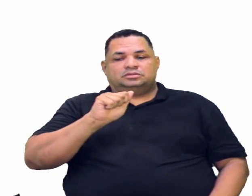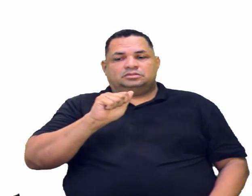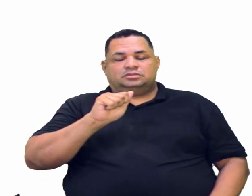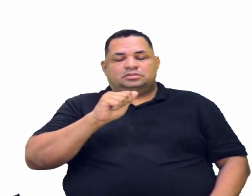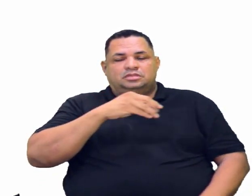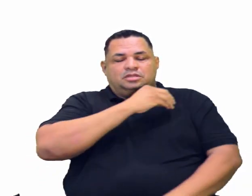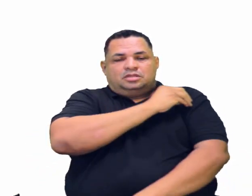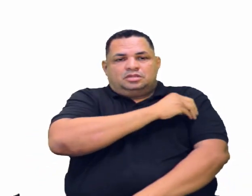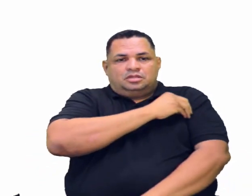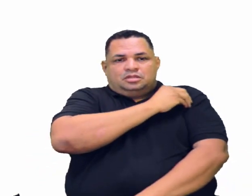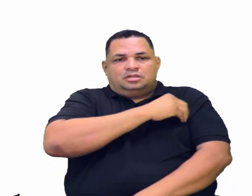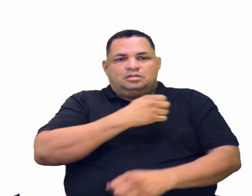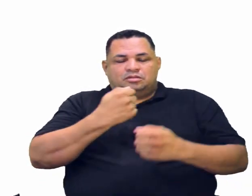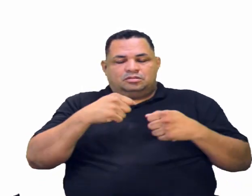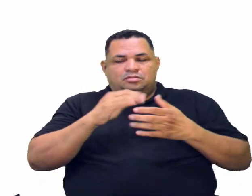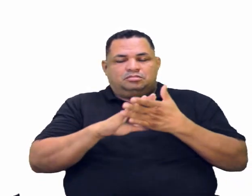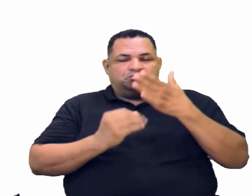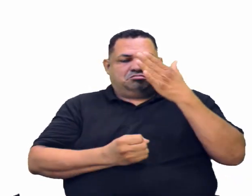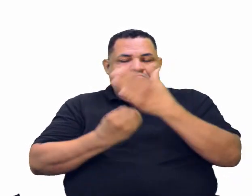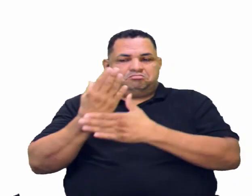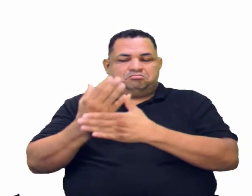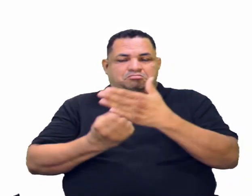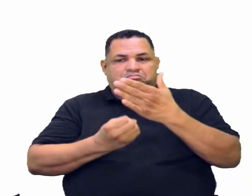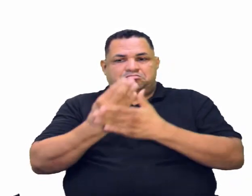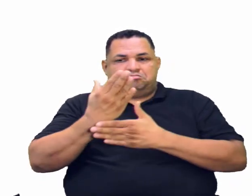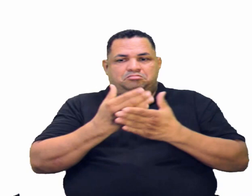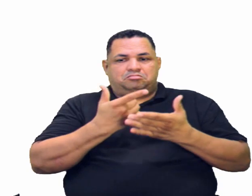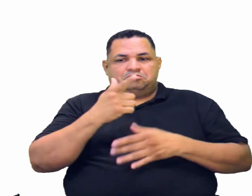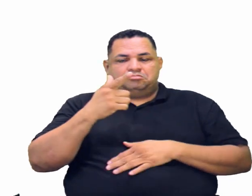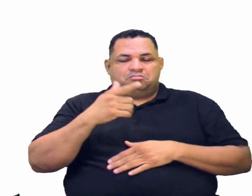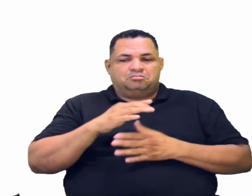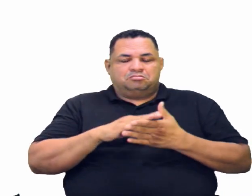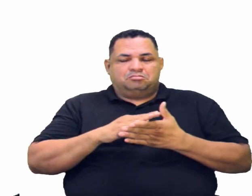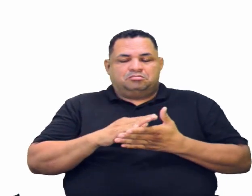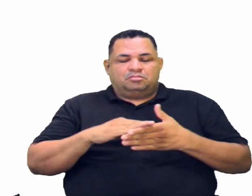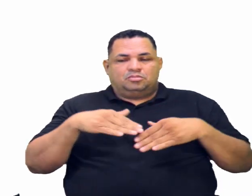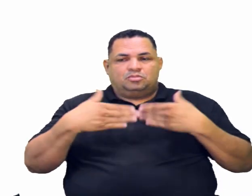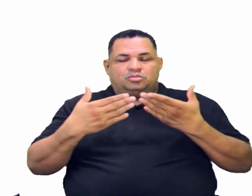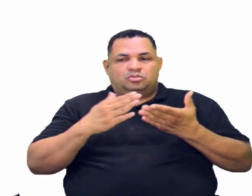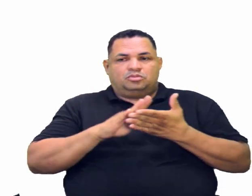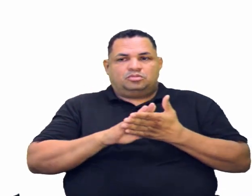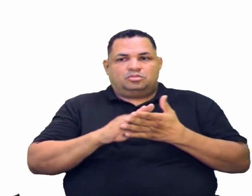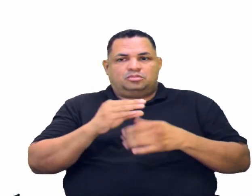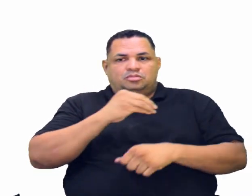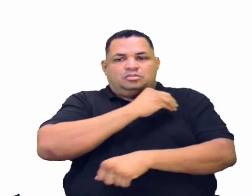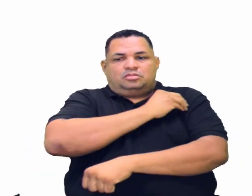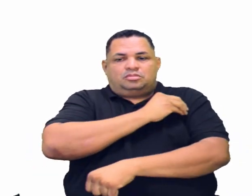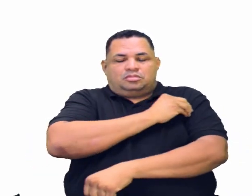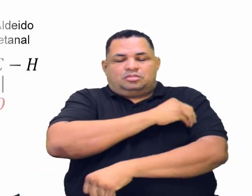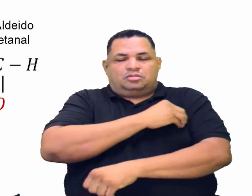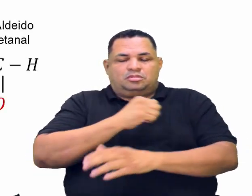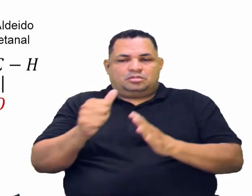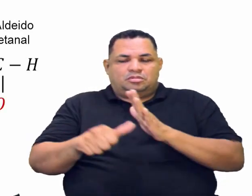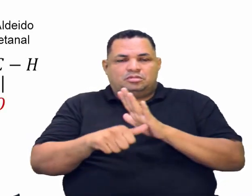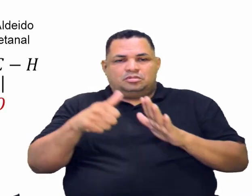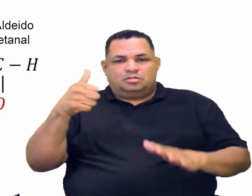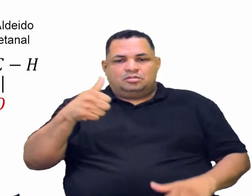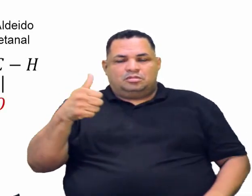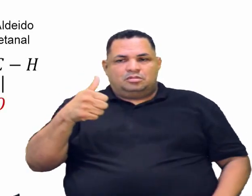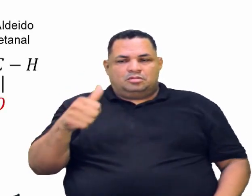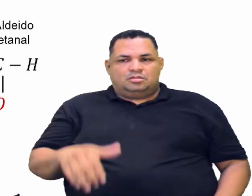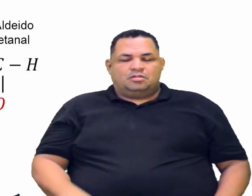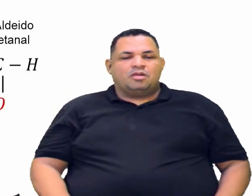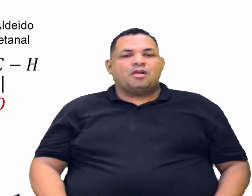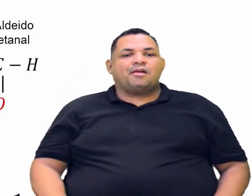né? Que o álcool ele pode dar origem ao nosso aldeído quando ele é um álcool primário. Então, vamos lá.